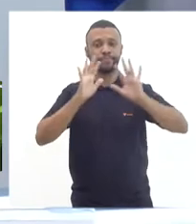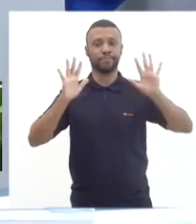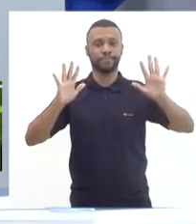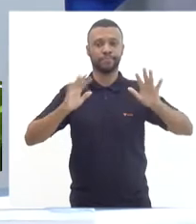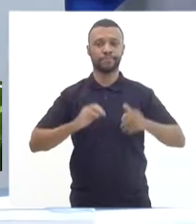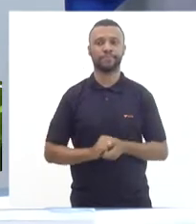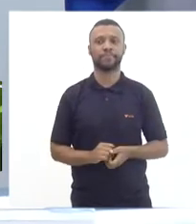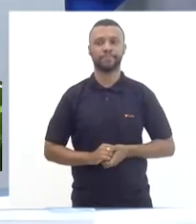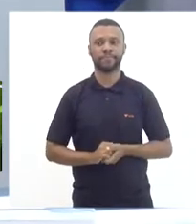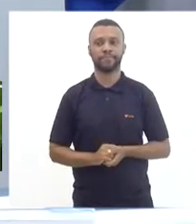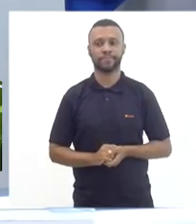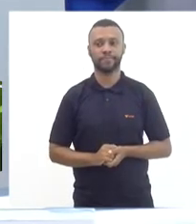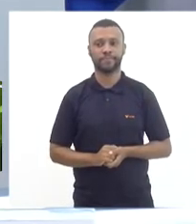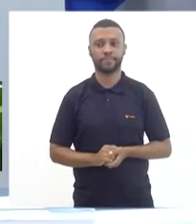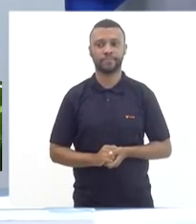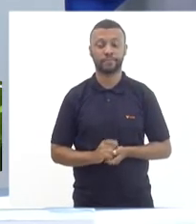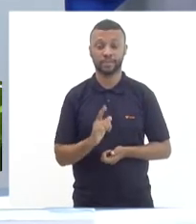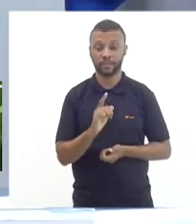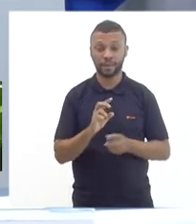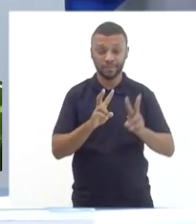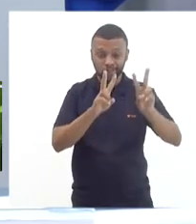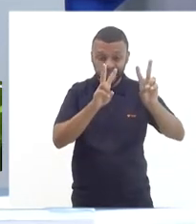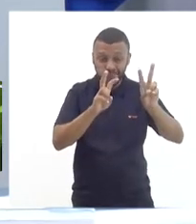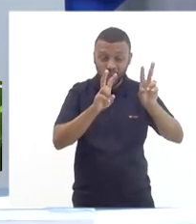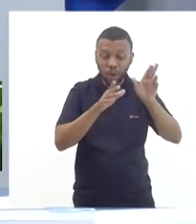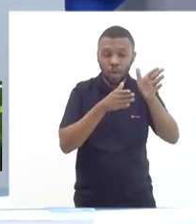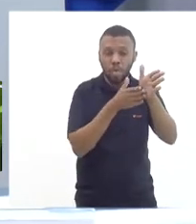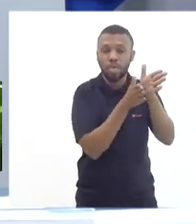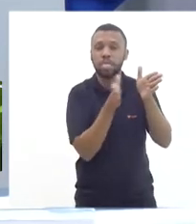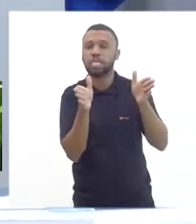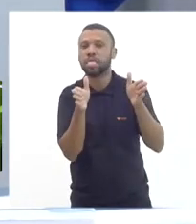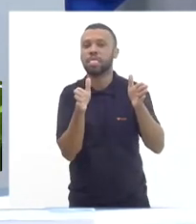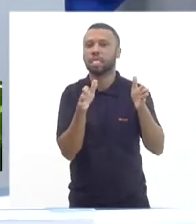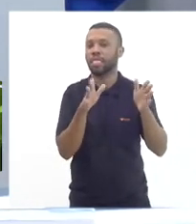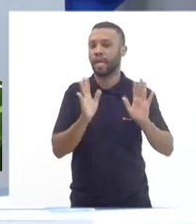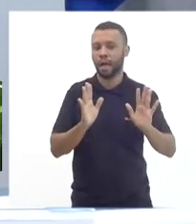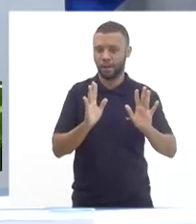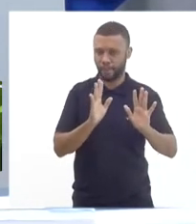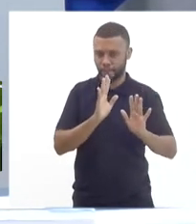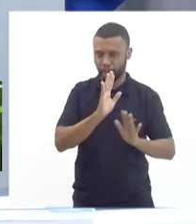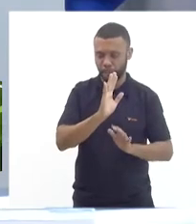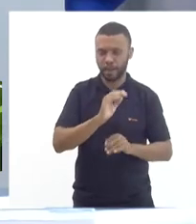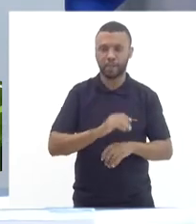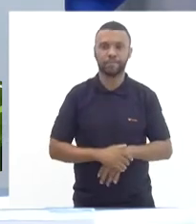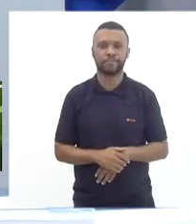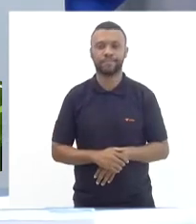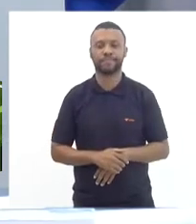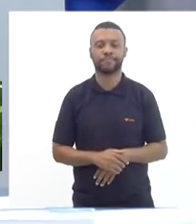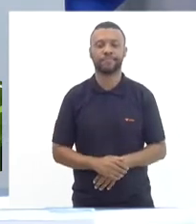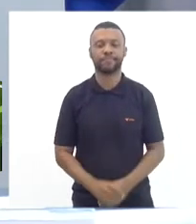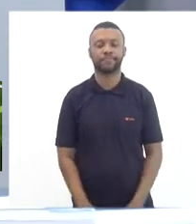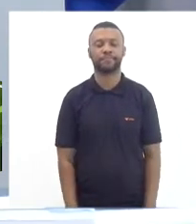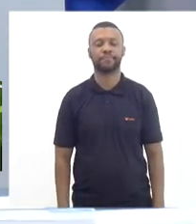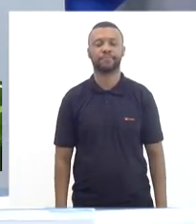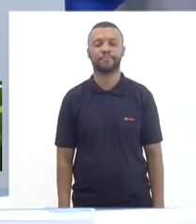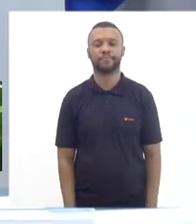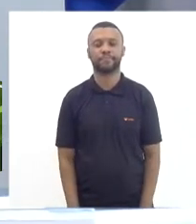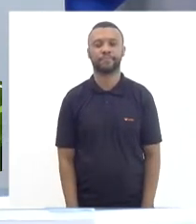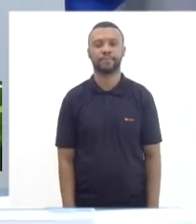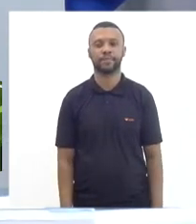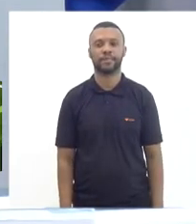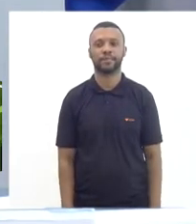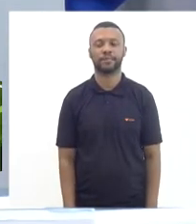E não saindo daqui do objetivo. Quando, e o senhor sabe